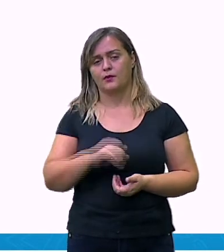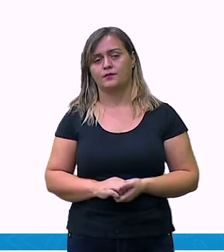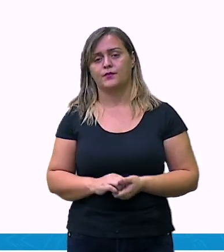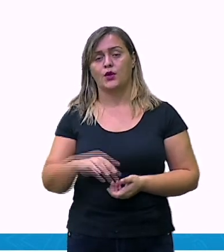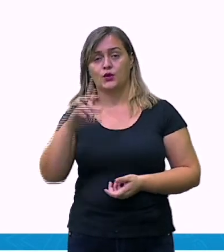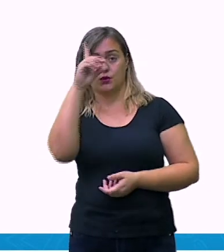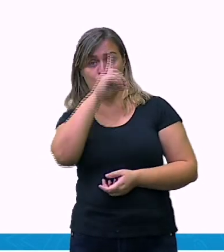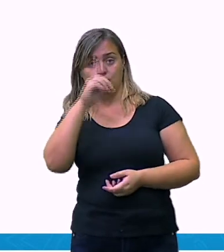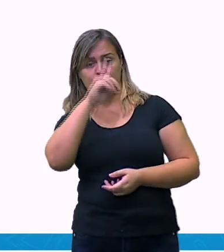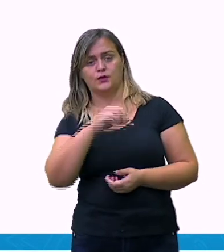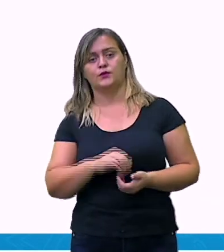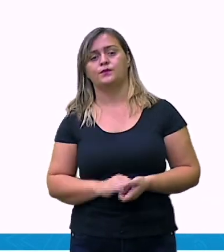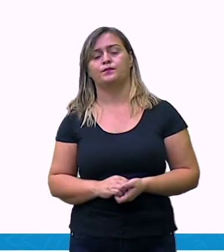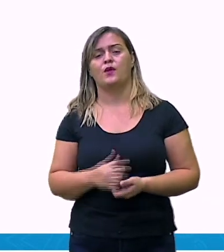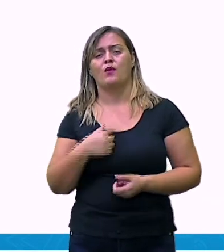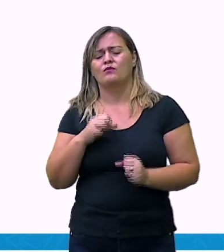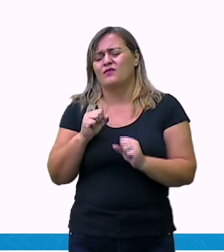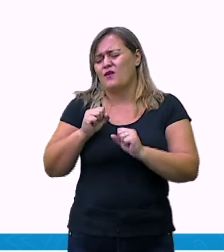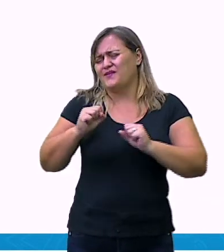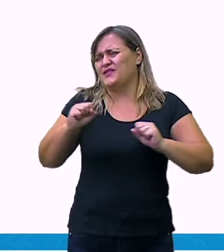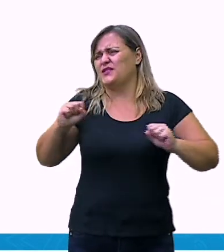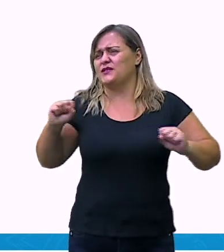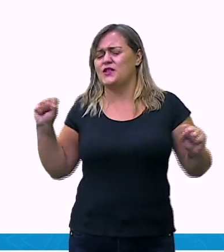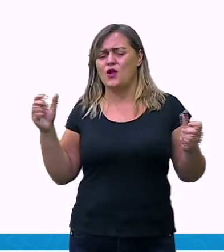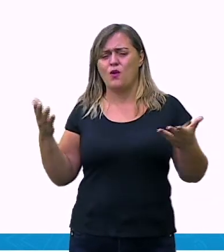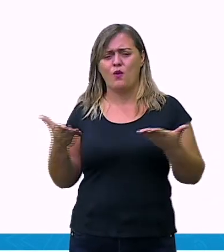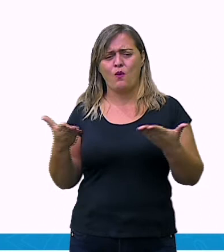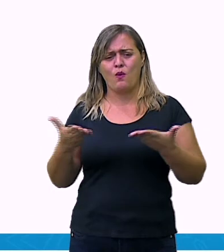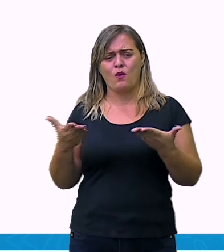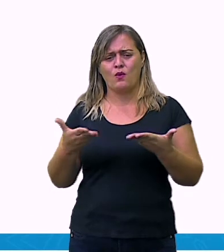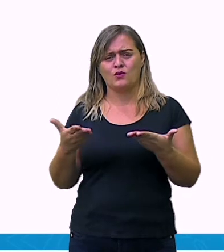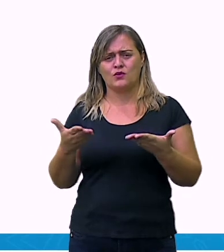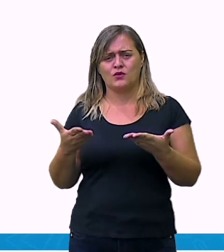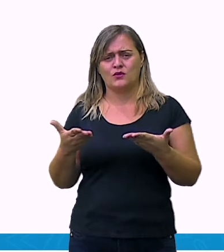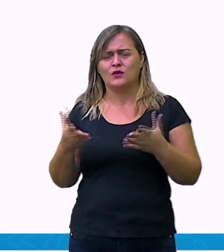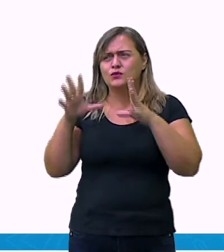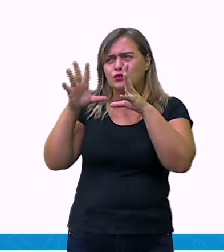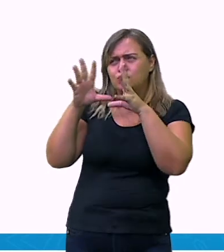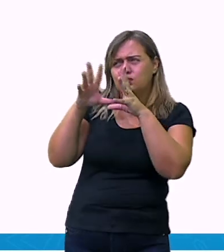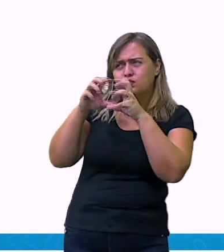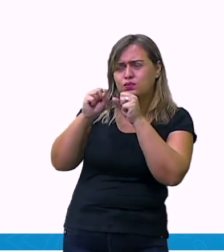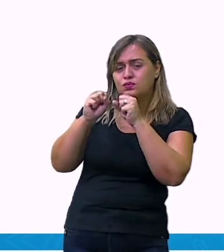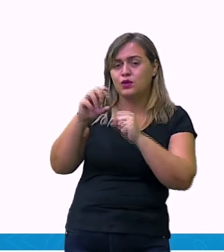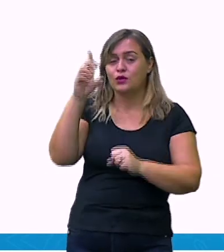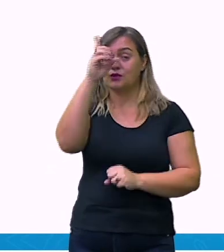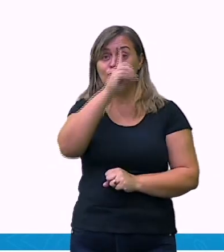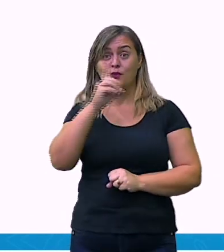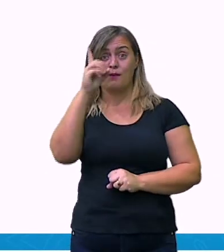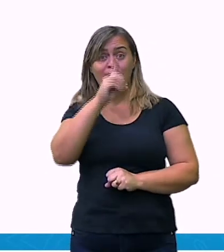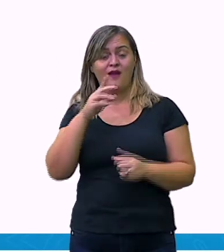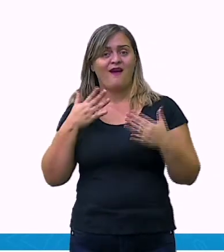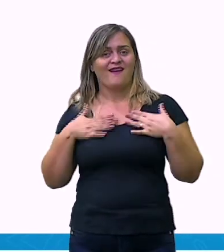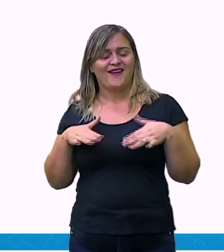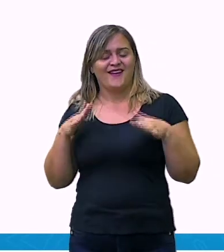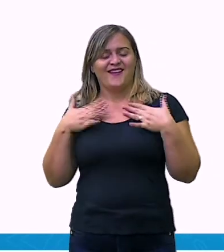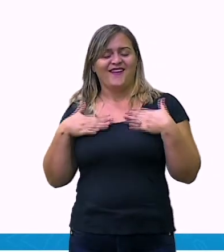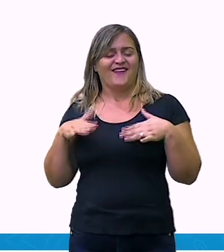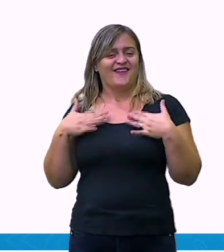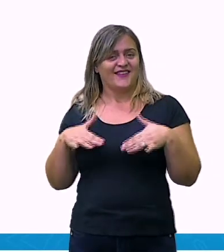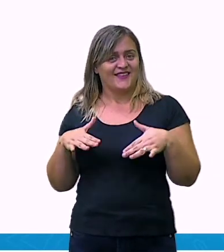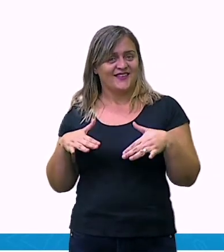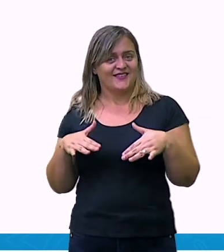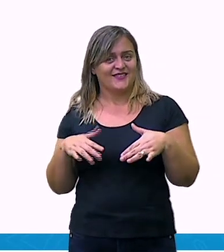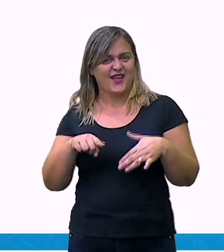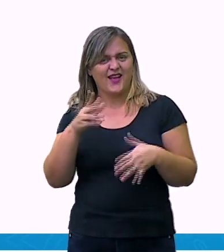Domingo. Acordei hoje, ainda estava escuro. É domingo, dia de descanso.